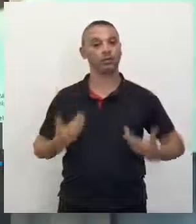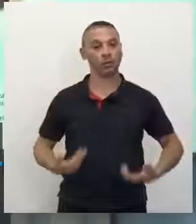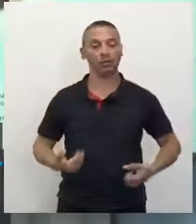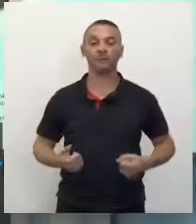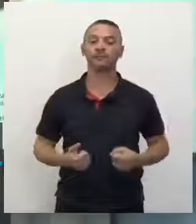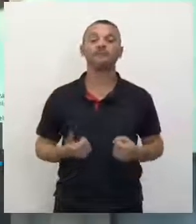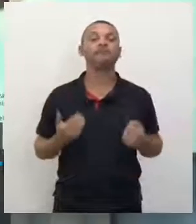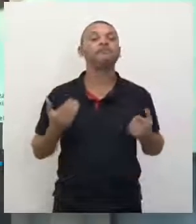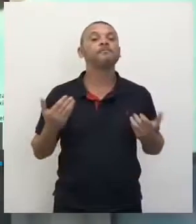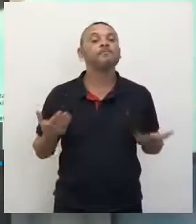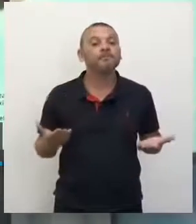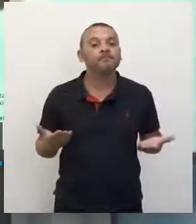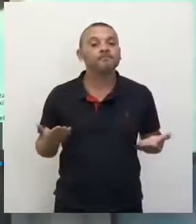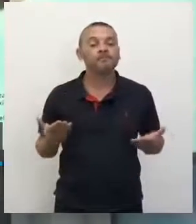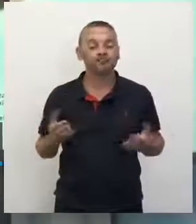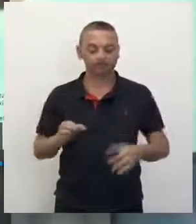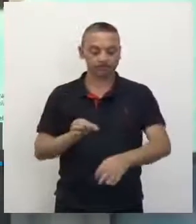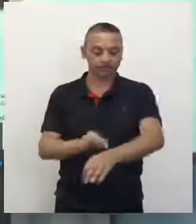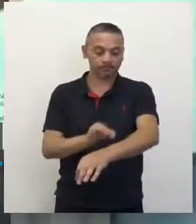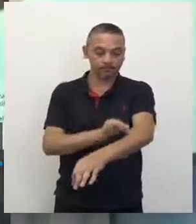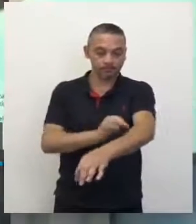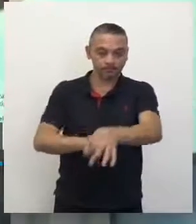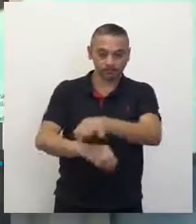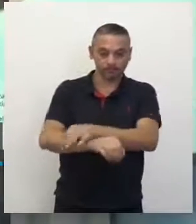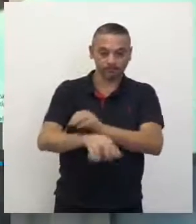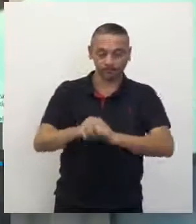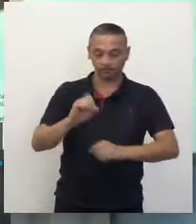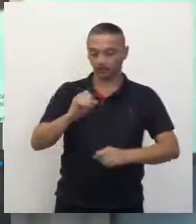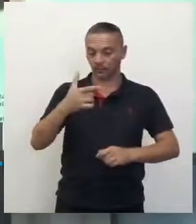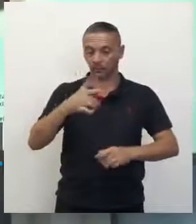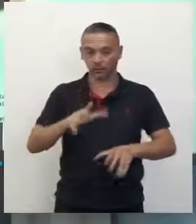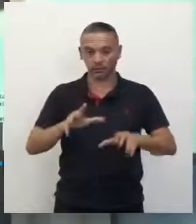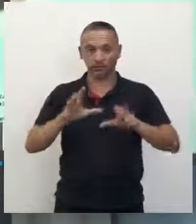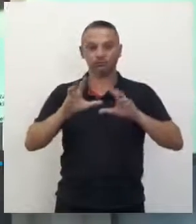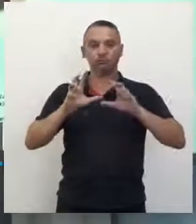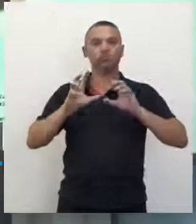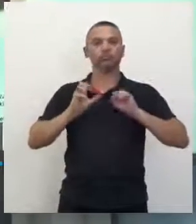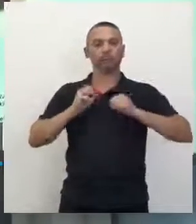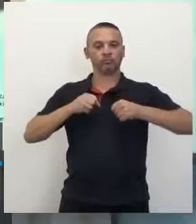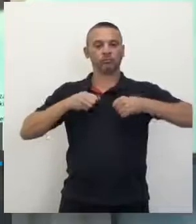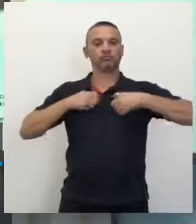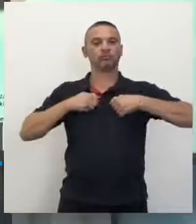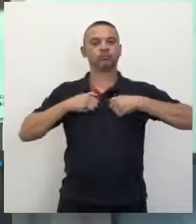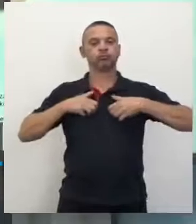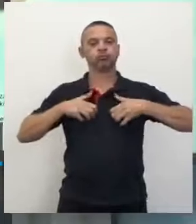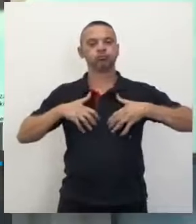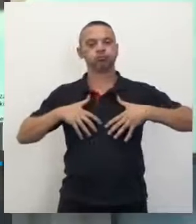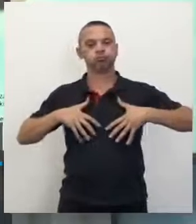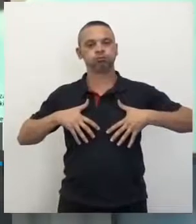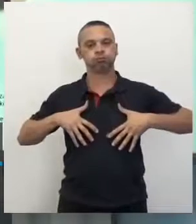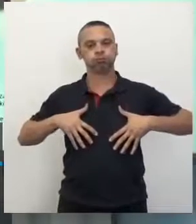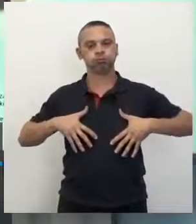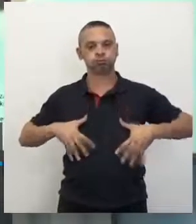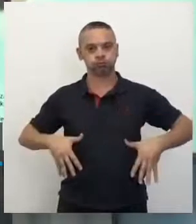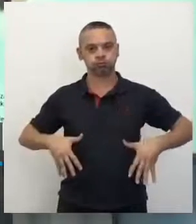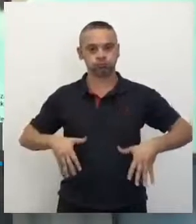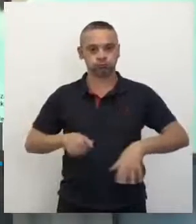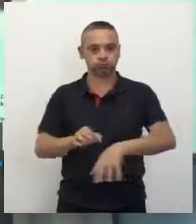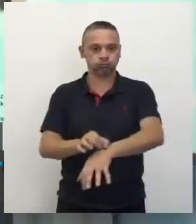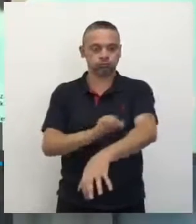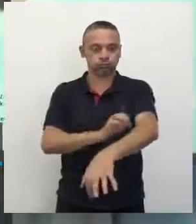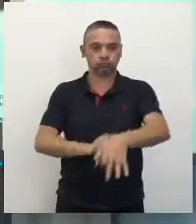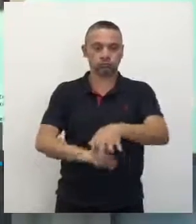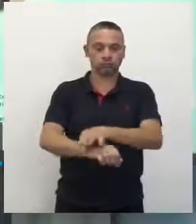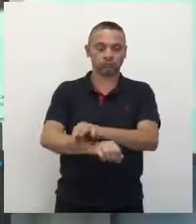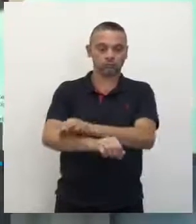E aí, essas células pegam o oxigênio e vão levar para cada célula, essas células